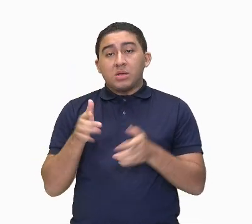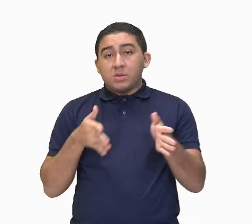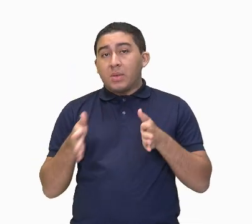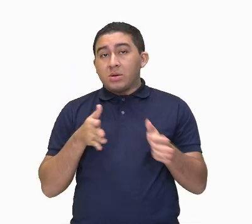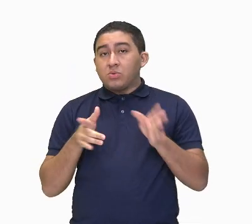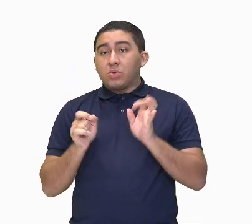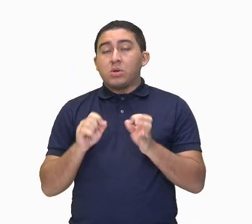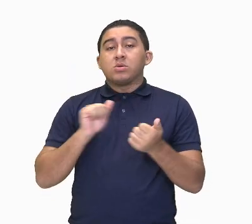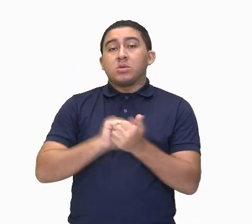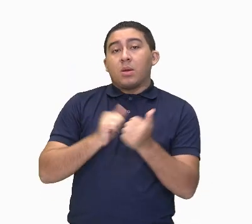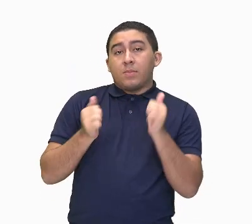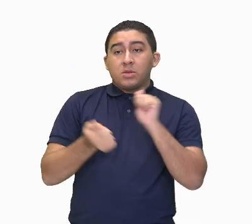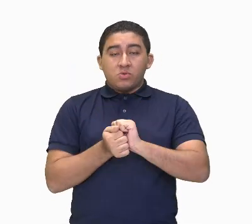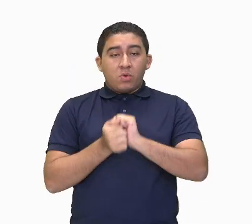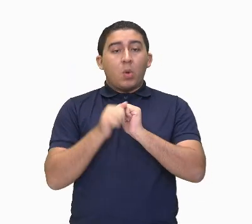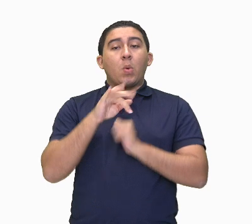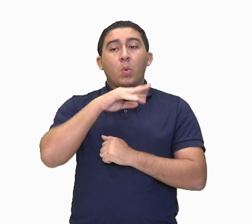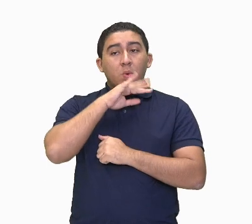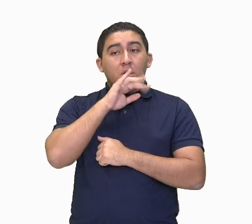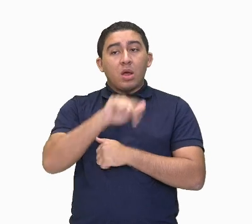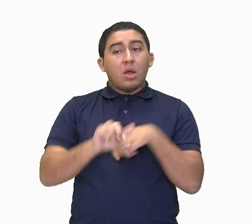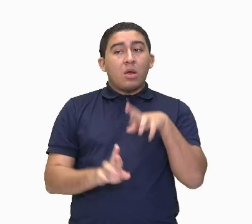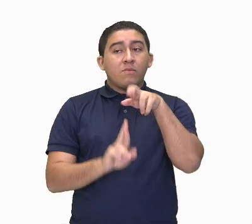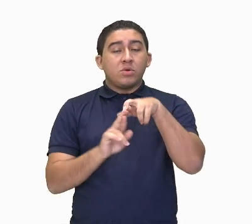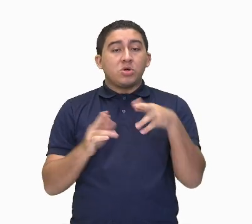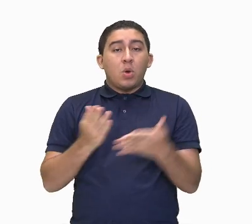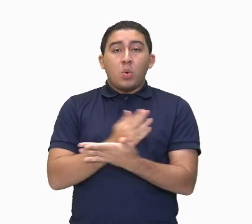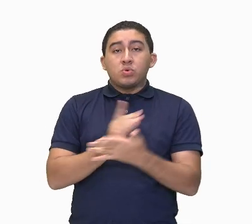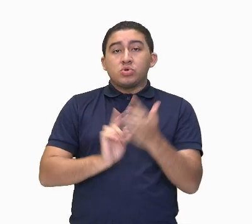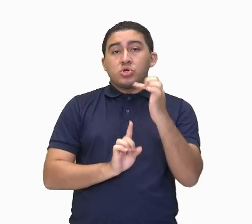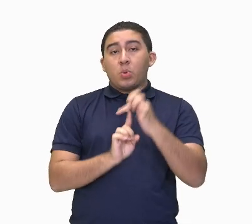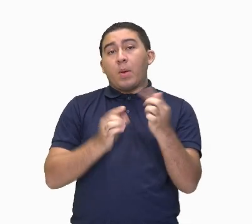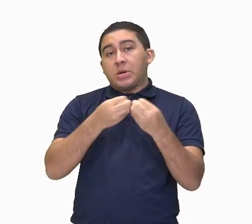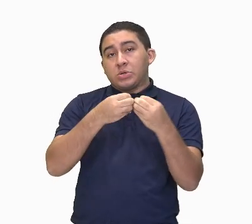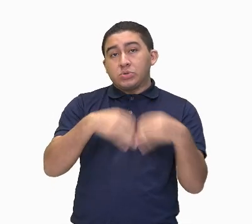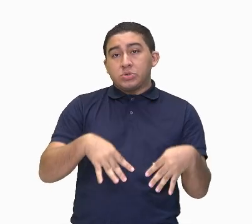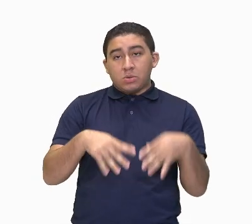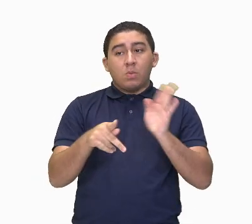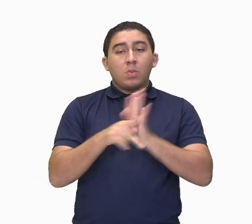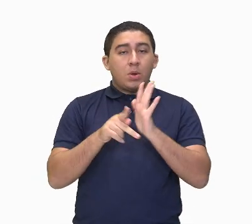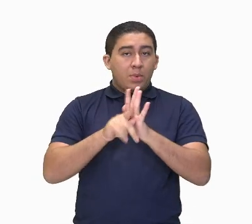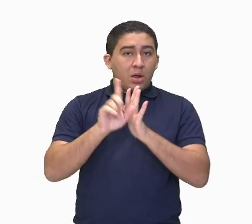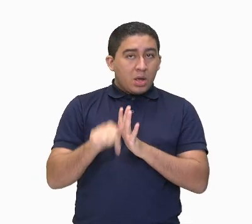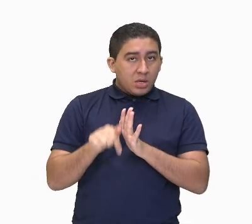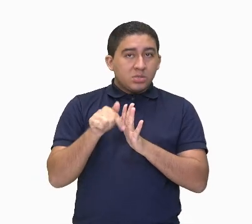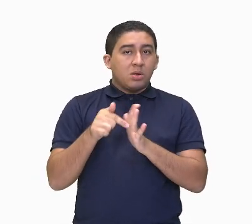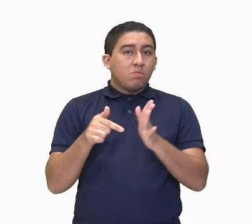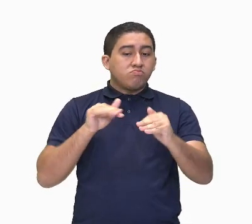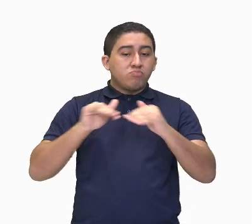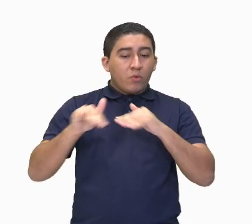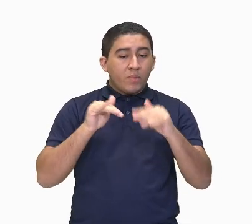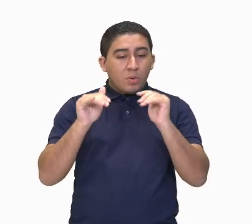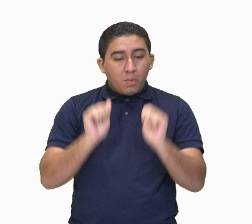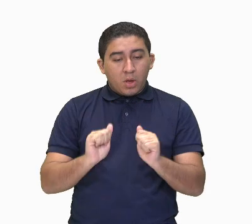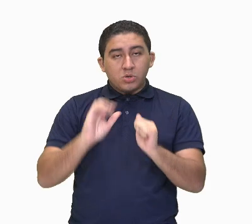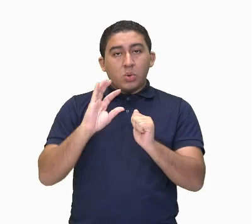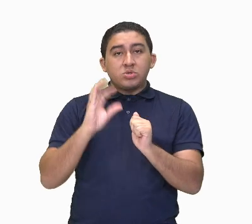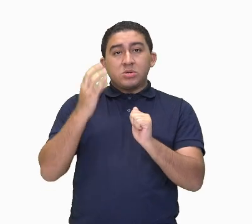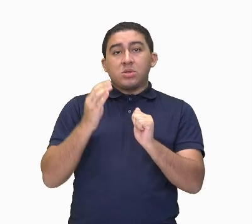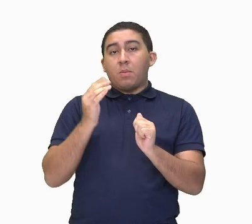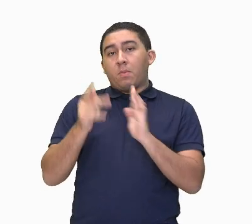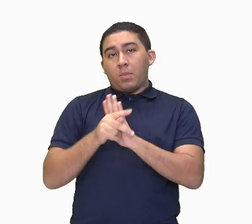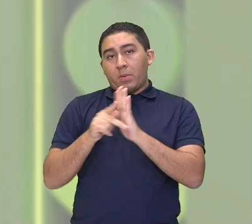ou negativa, a gente já está relacionado aí com alguns prejuízos, né, que essa plasticidade pode desenvolver ali